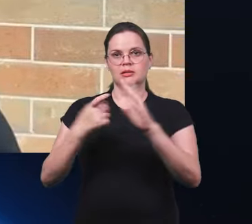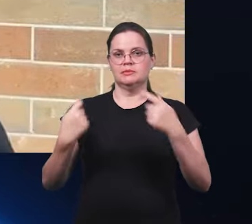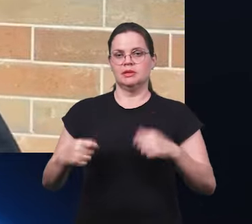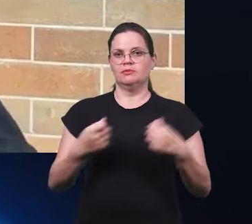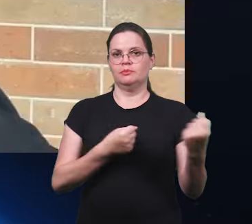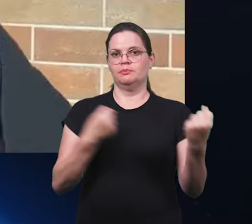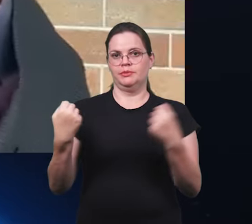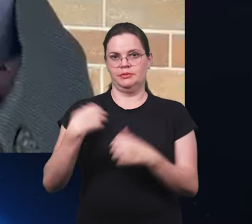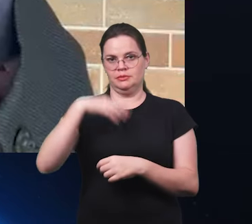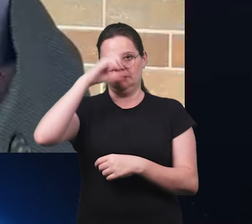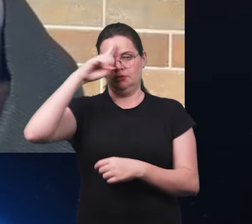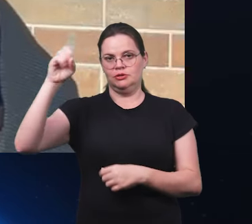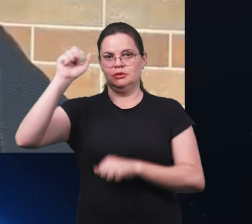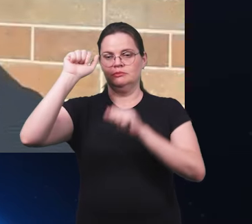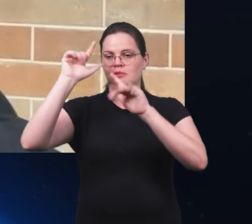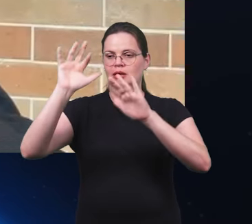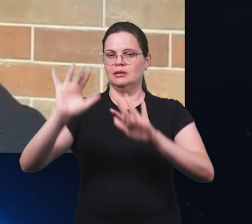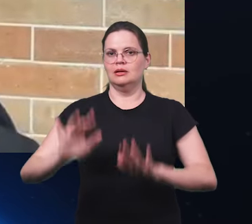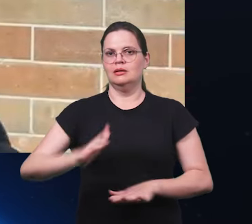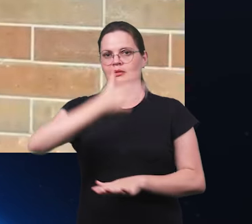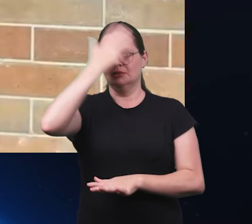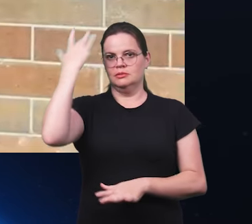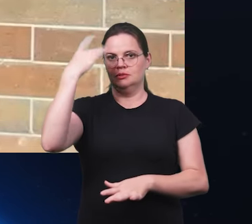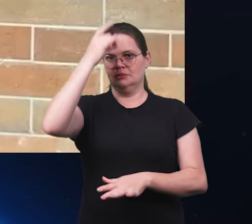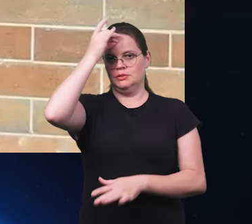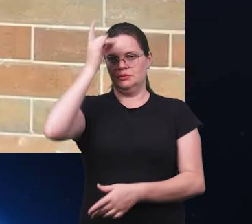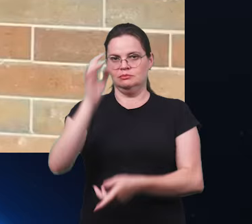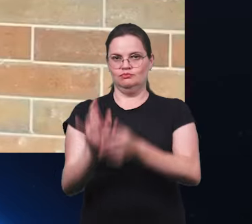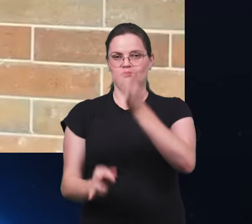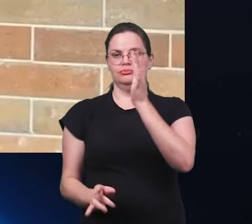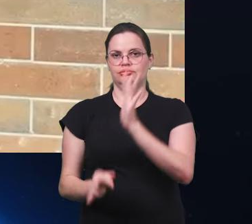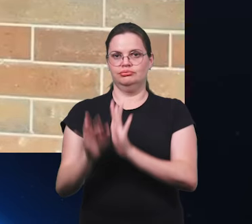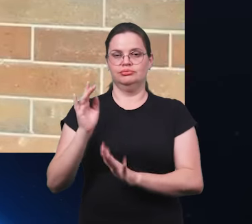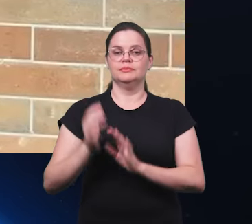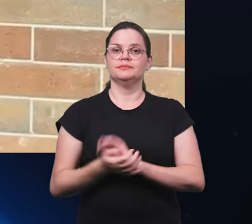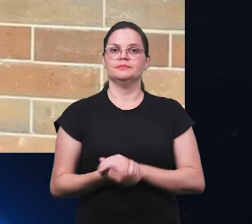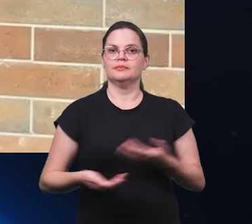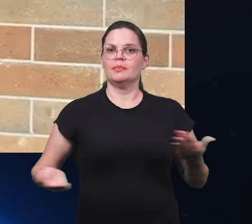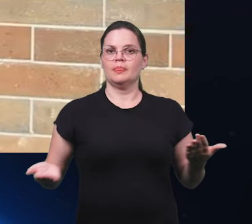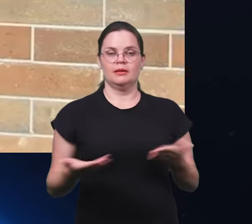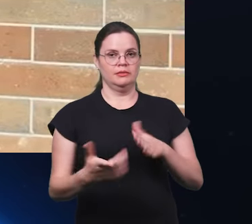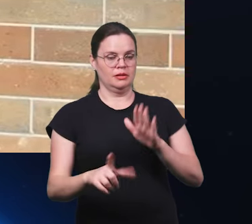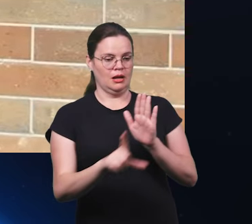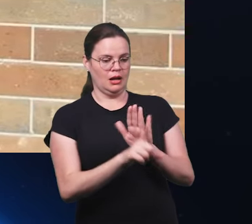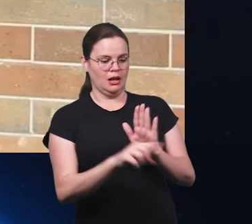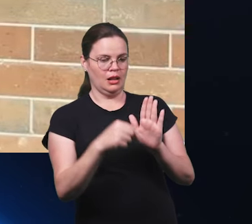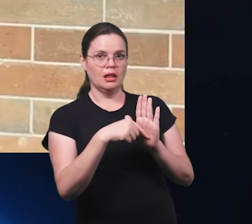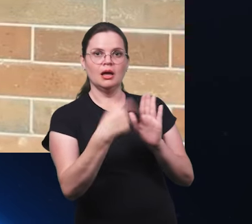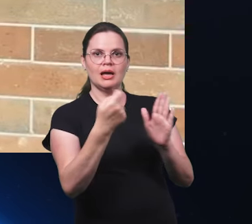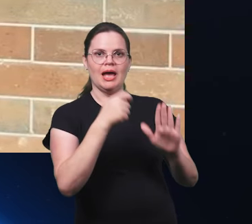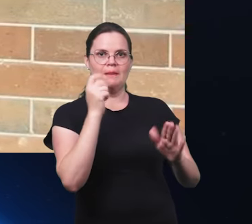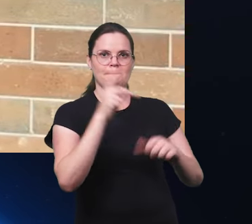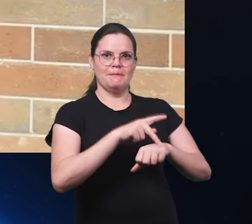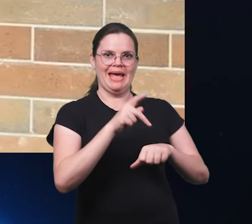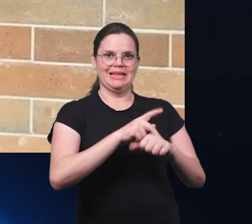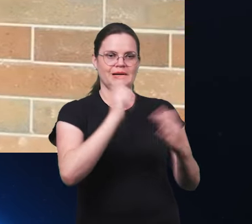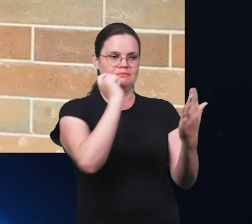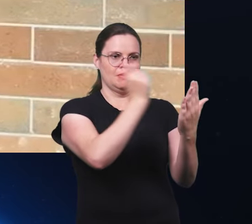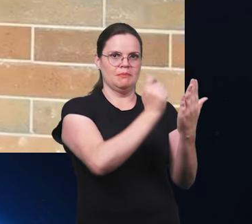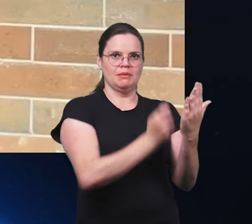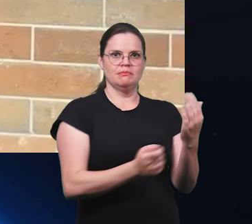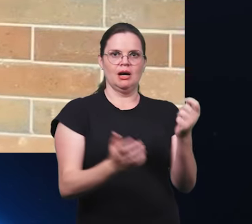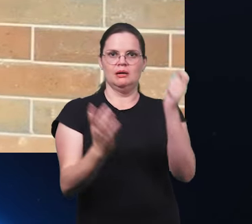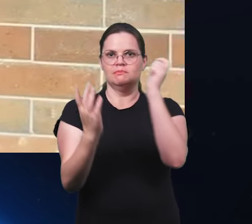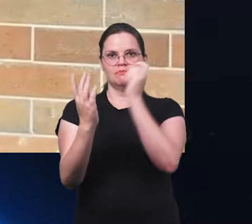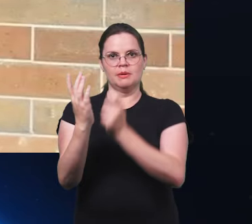poder de Deus, ou seja, o derramar do Espírito Santo. Agora, a lei não estava mais escrita em tábuas de pedra, como